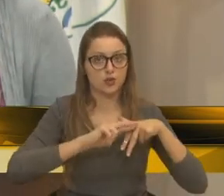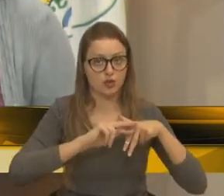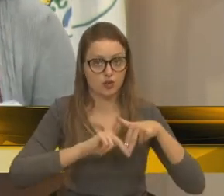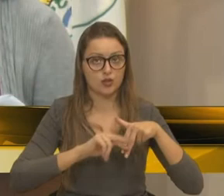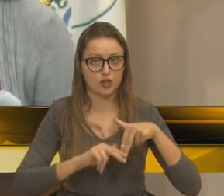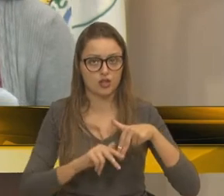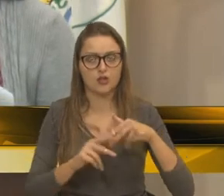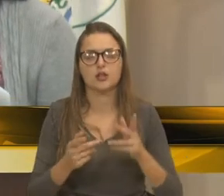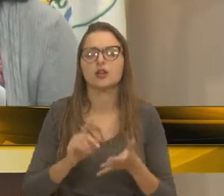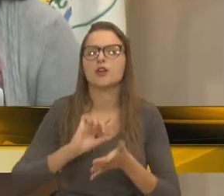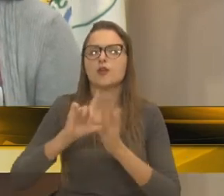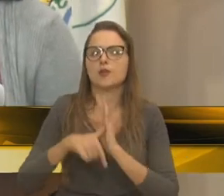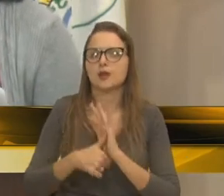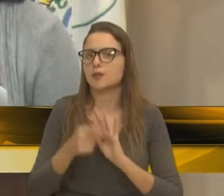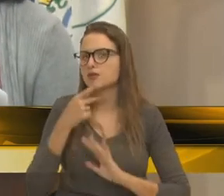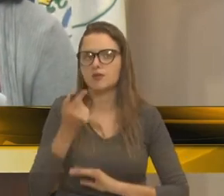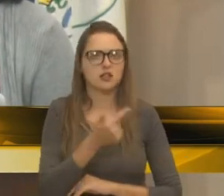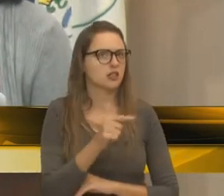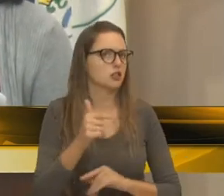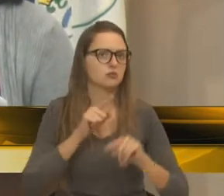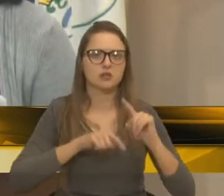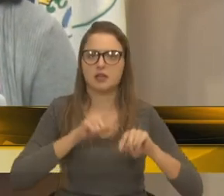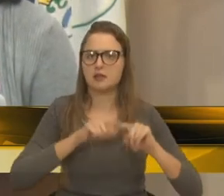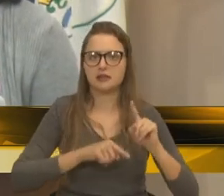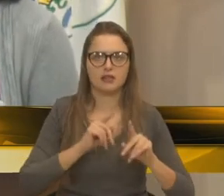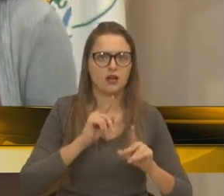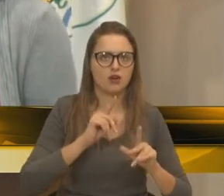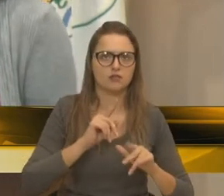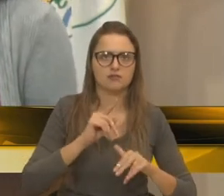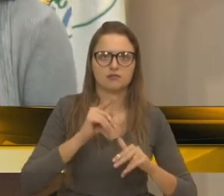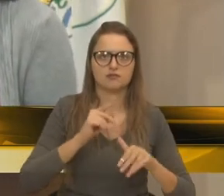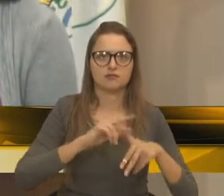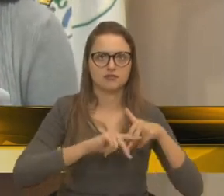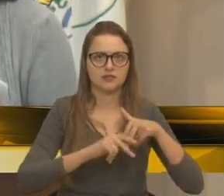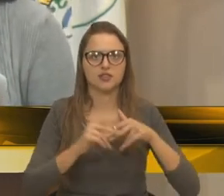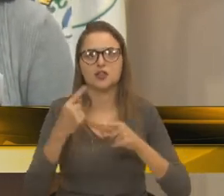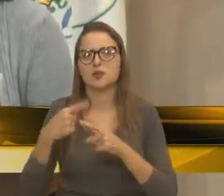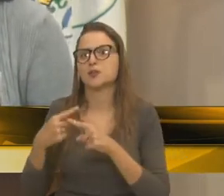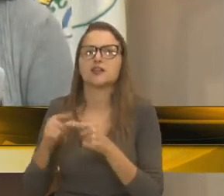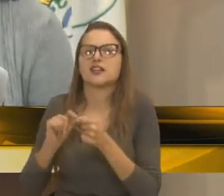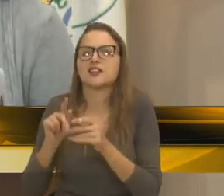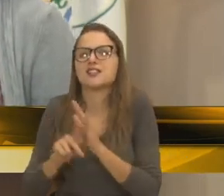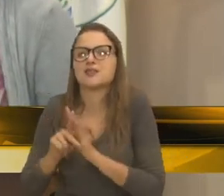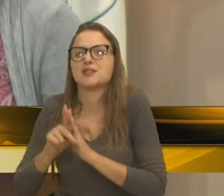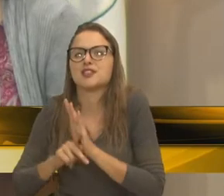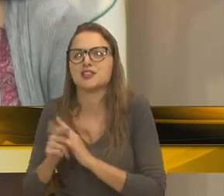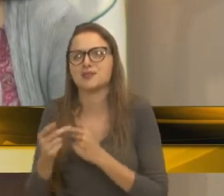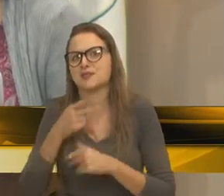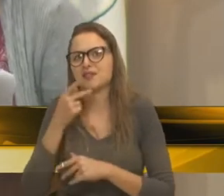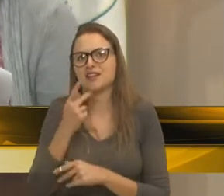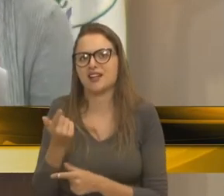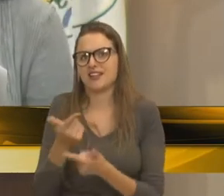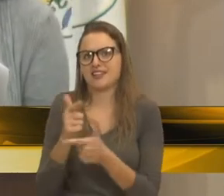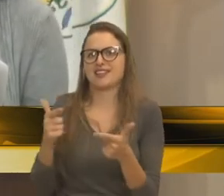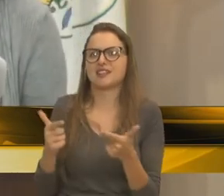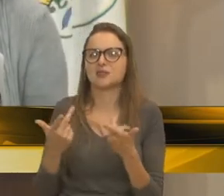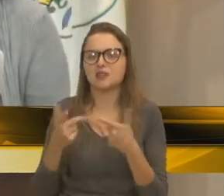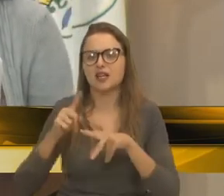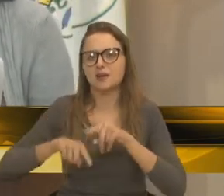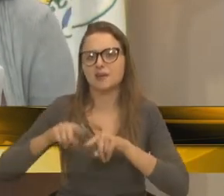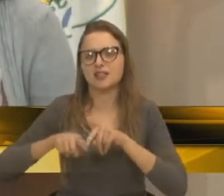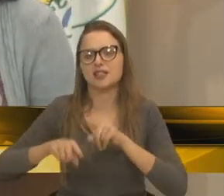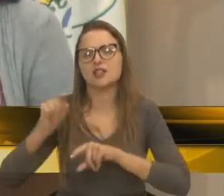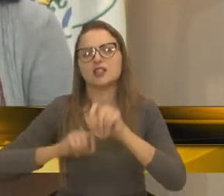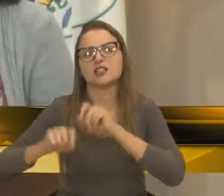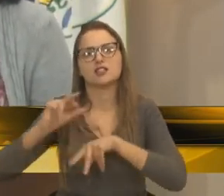eles dizem que não há material construído pela secretaria. Então, para que fazer projeto, né? Para dizer que não é para fazer se não existe material.